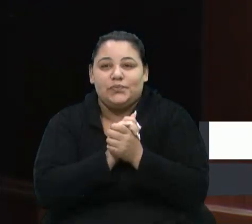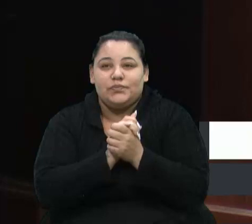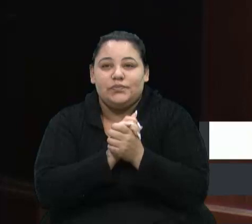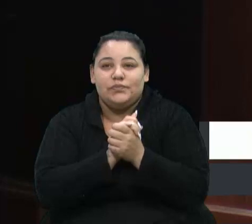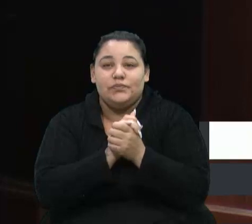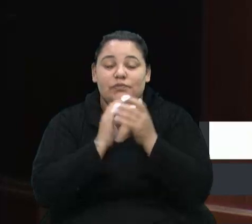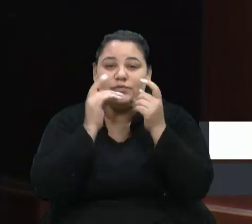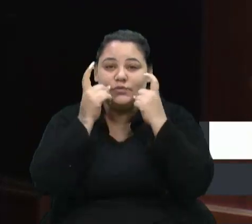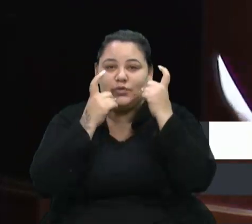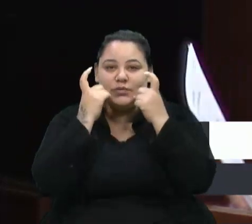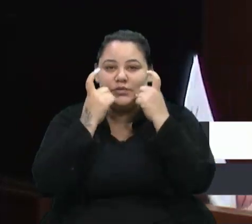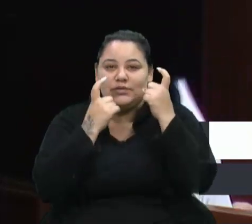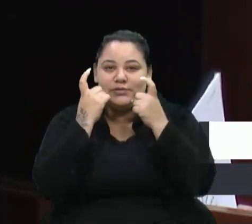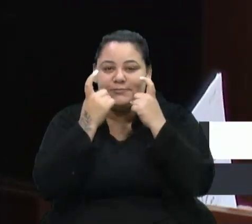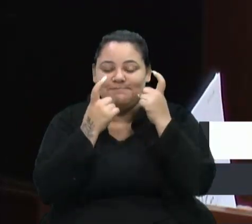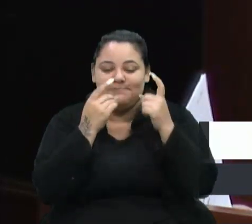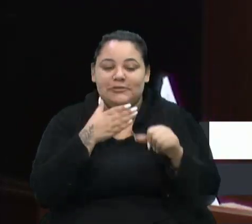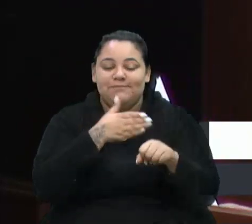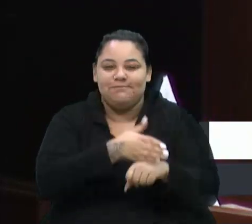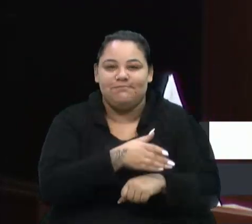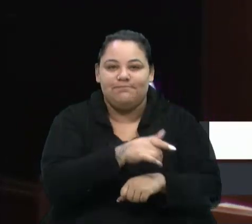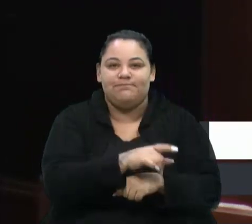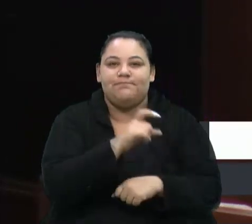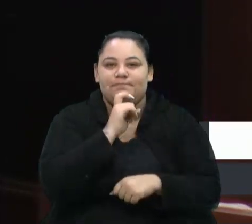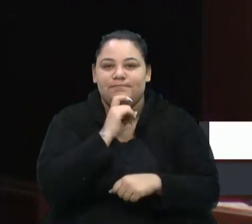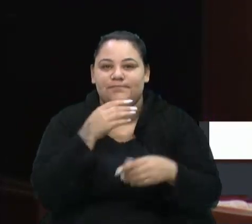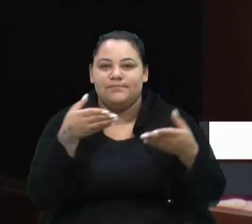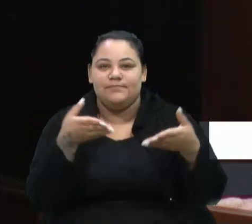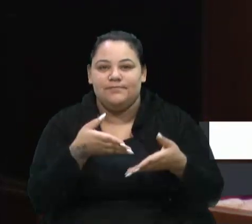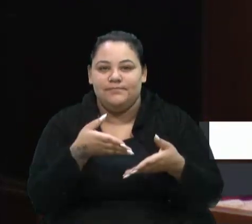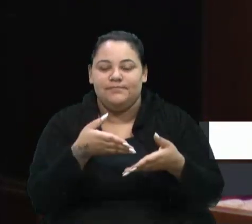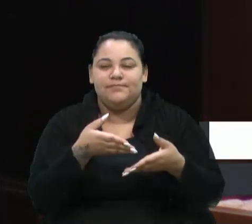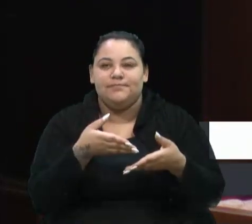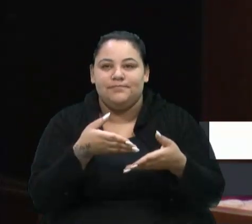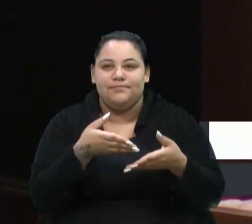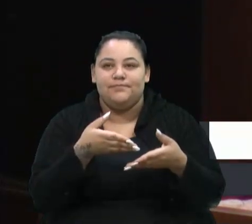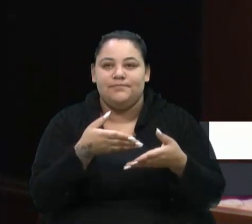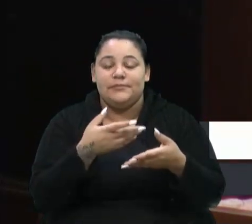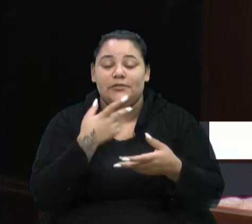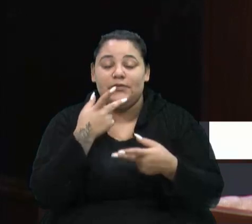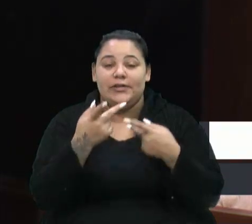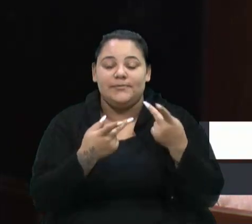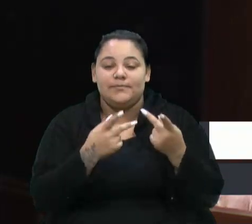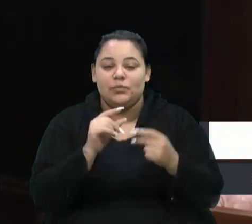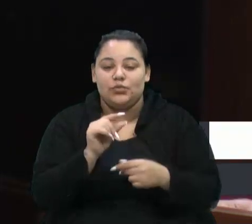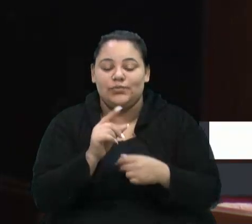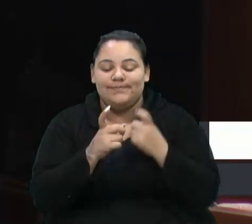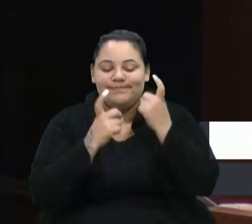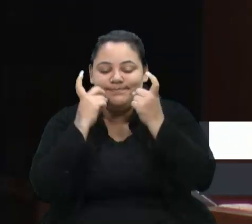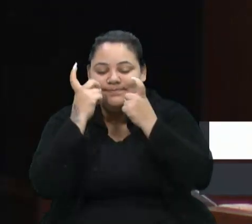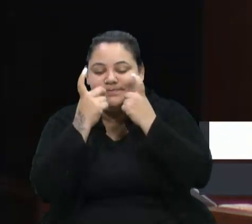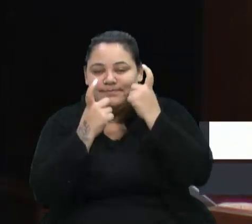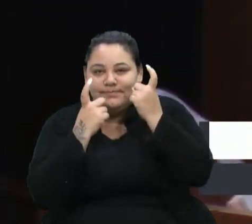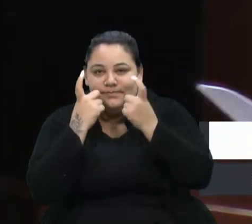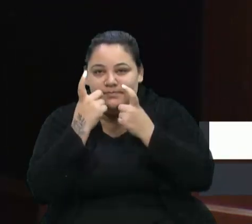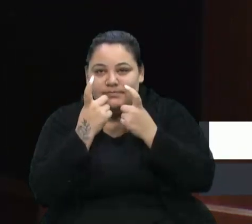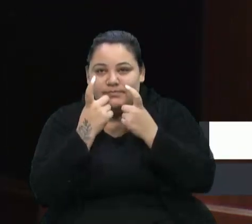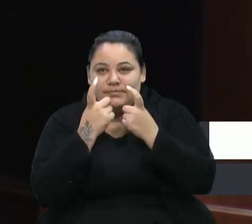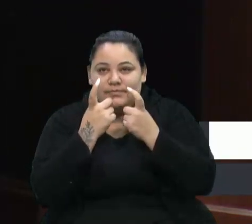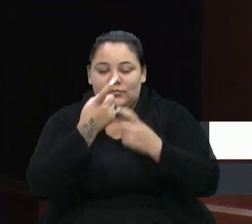Preocupado com a chegada do inverno, estou aqui falando um pouco dessa preocupação do